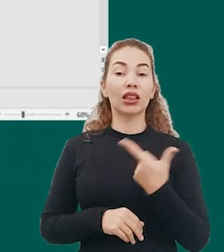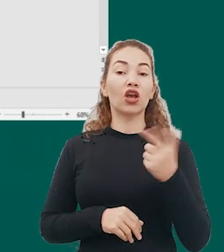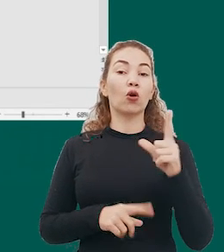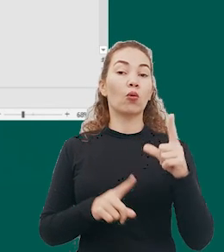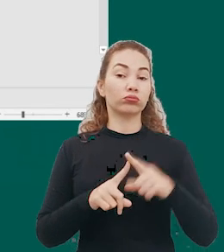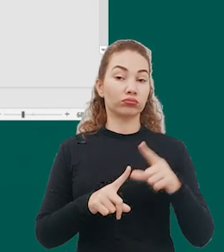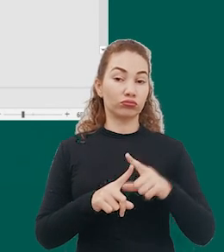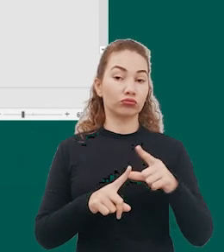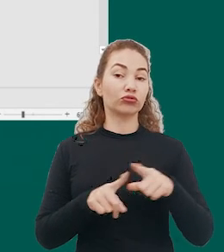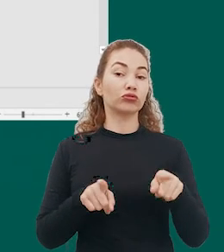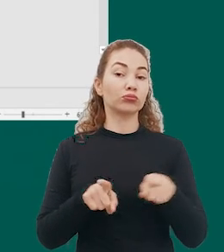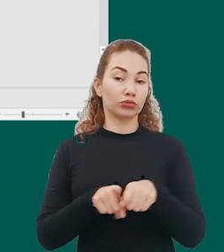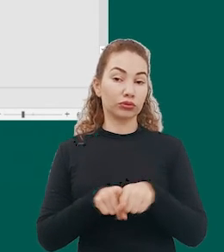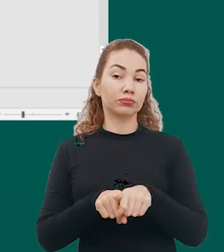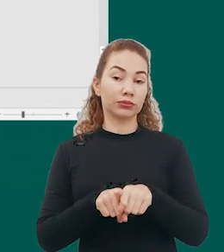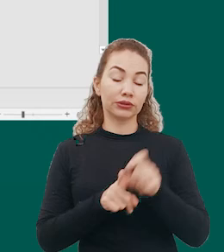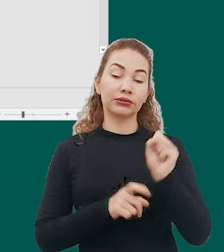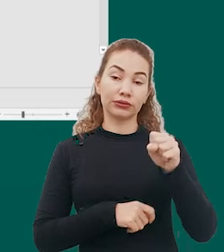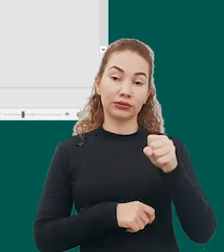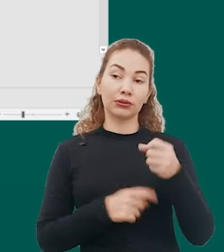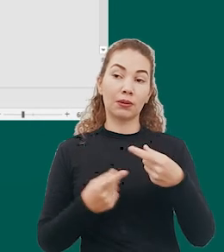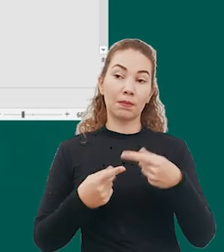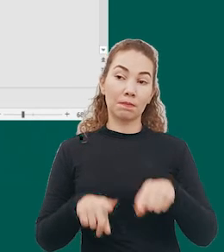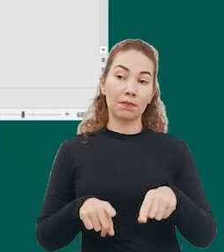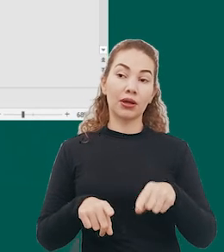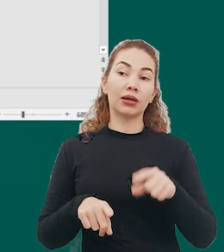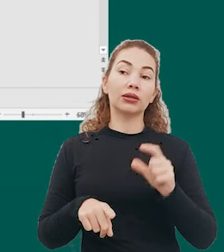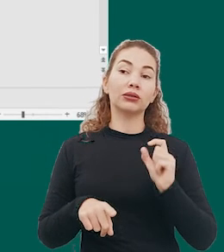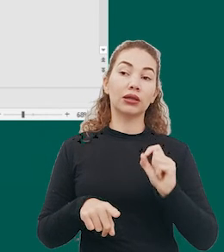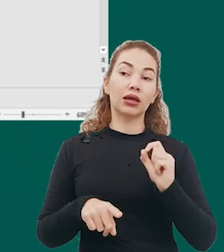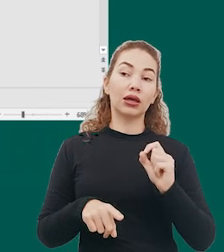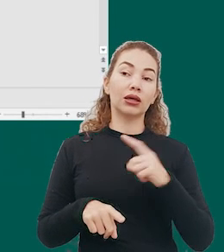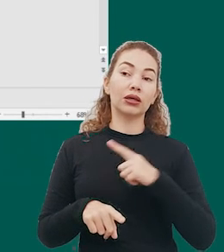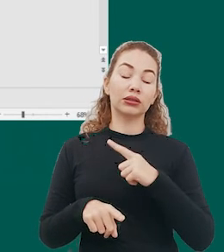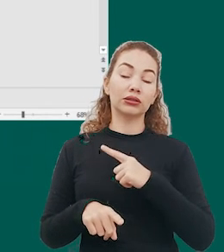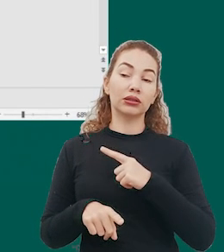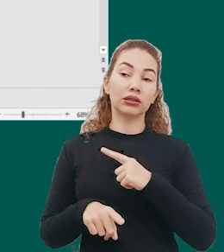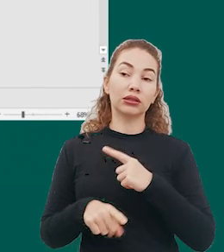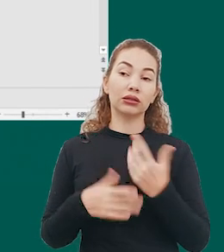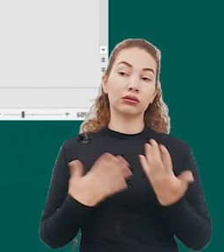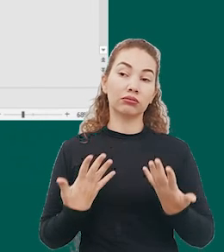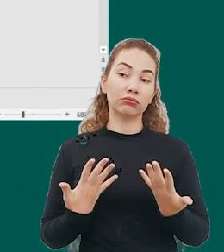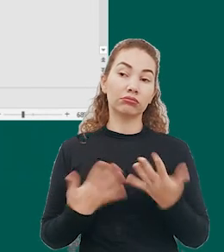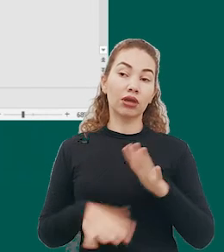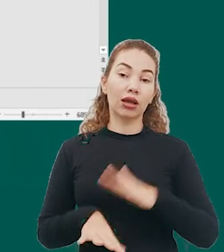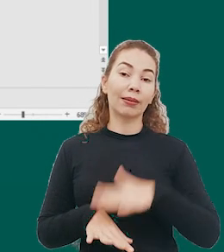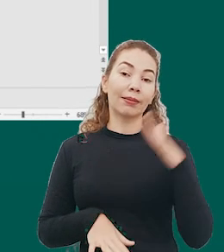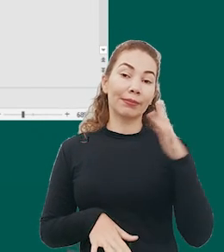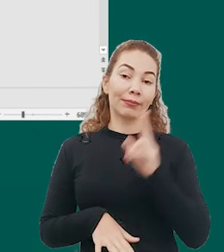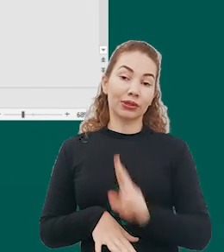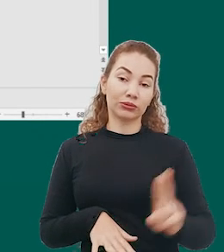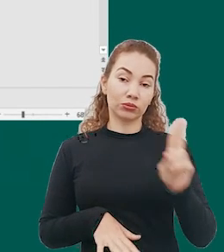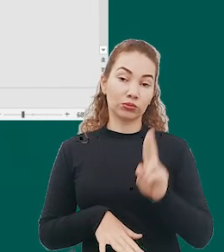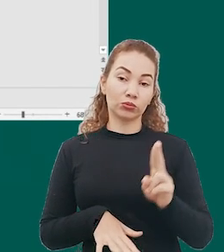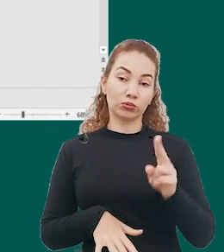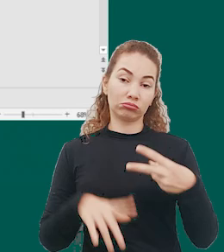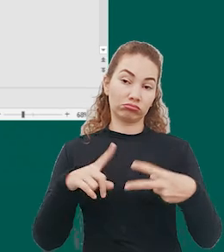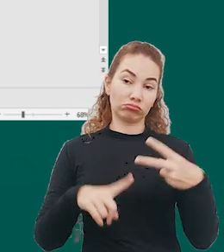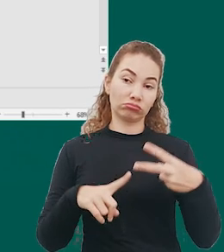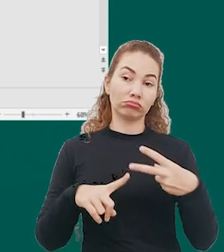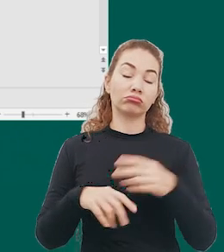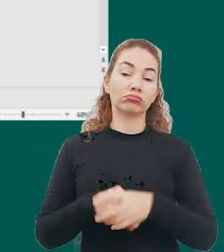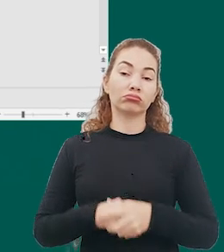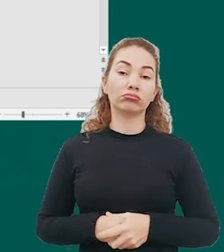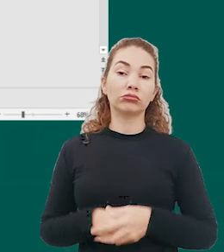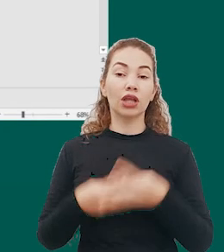tipos de aplicação privada? Sim, existe, mas as que nós temos que mais são usadas são essas, né? Então,